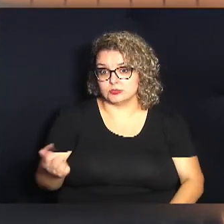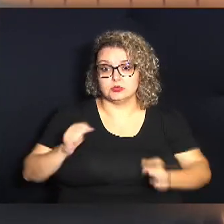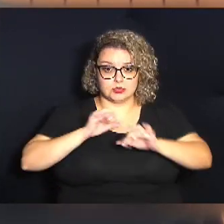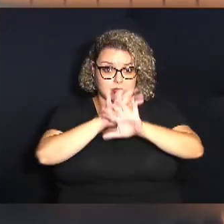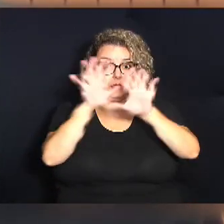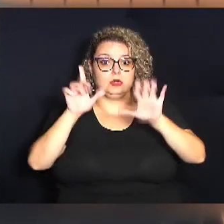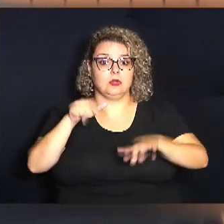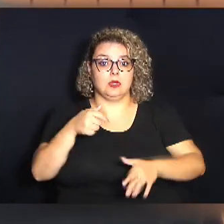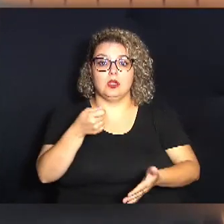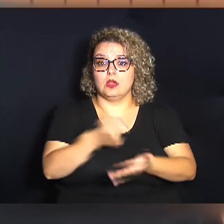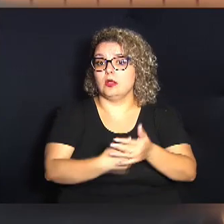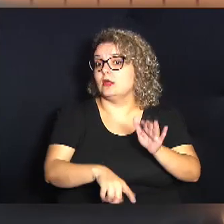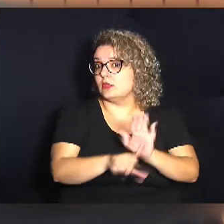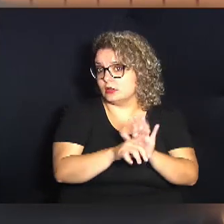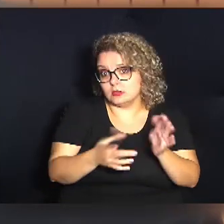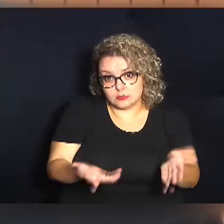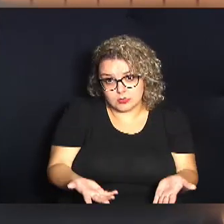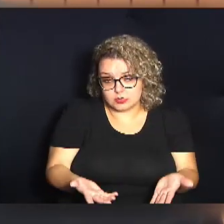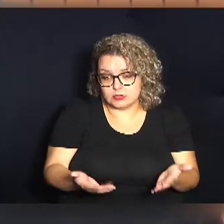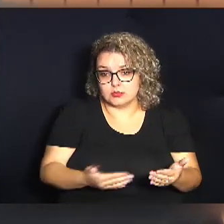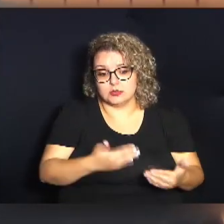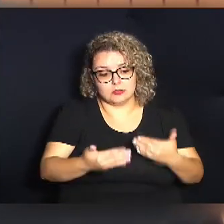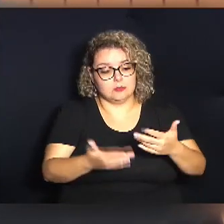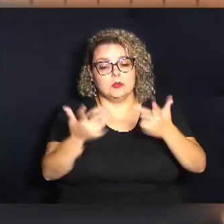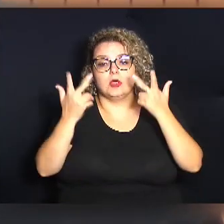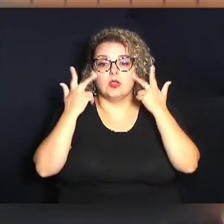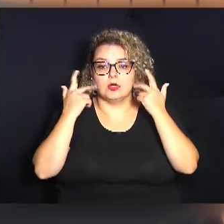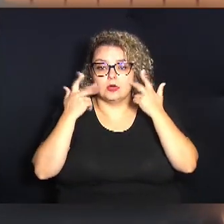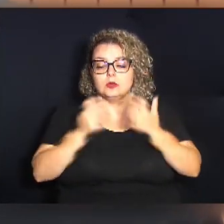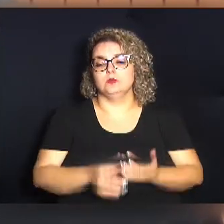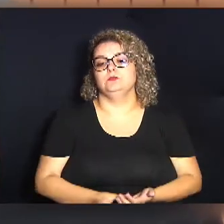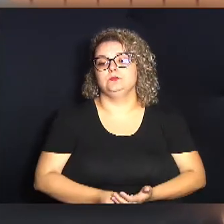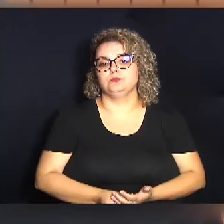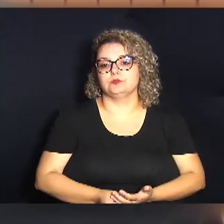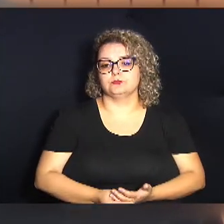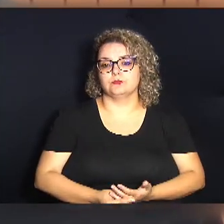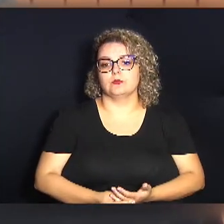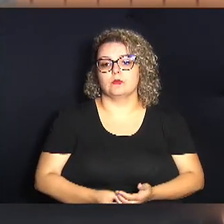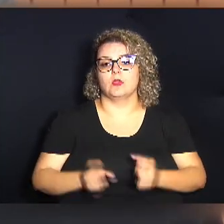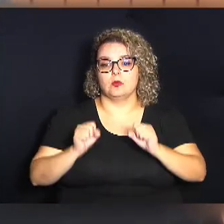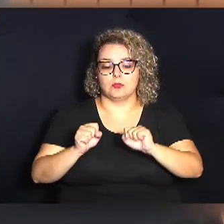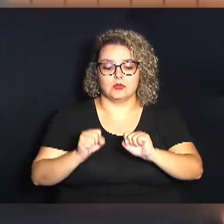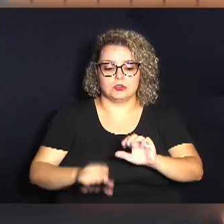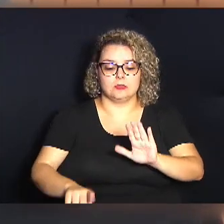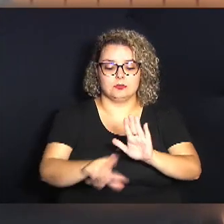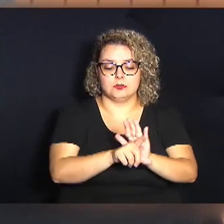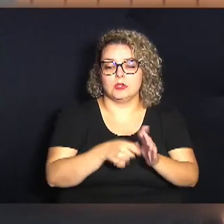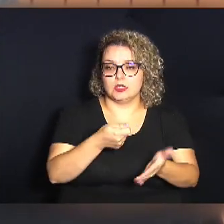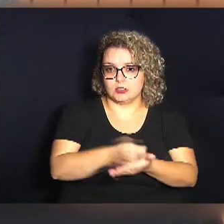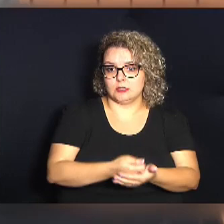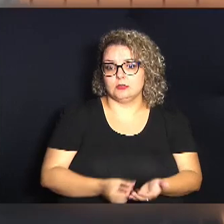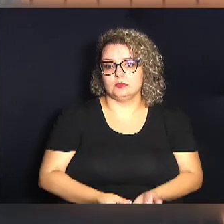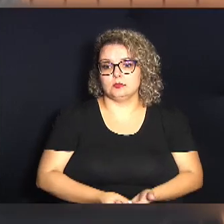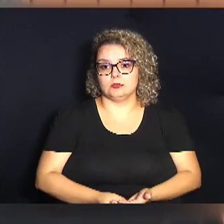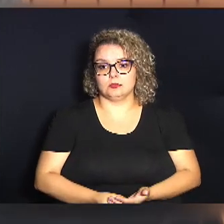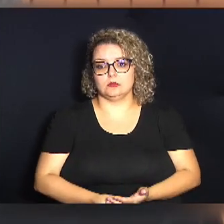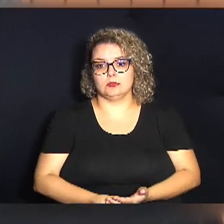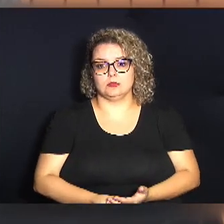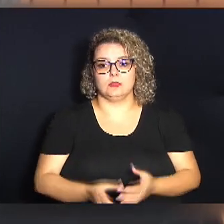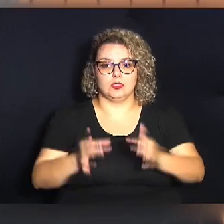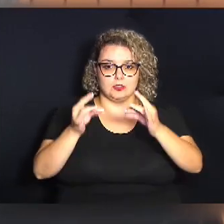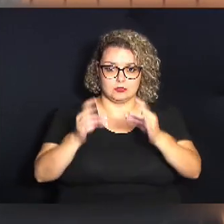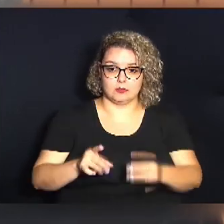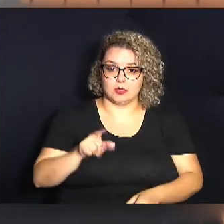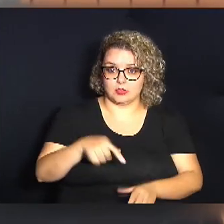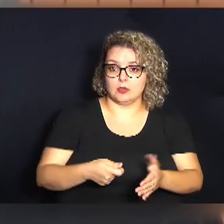que é uma obrigação legal para que transcorra, normalmente possamos cumprir a lei toda. A descrição dos cargos, como ele falou, é uma